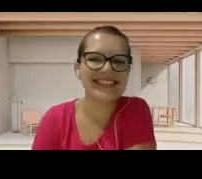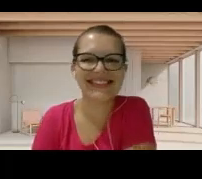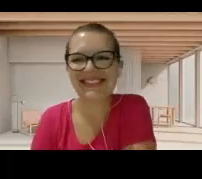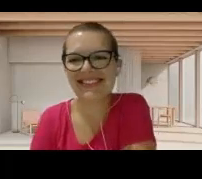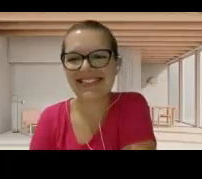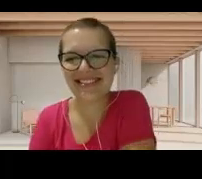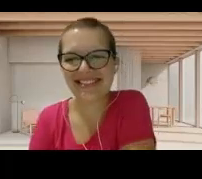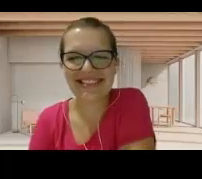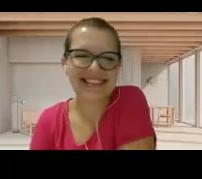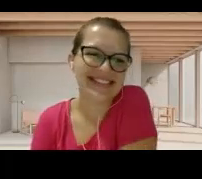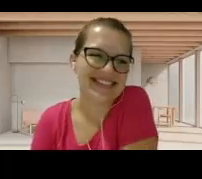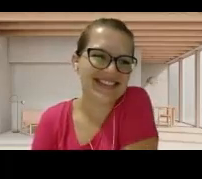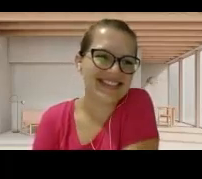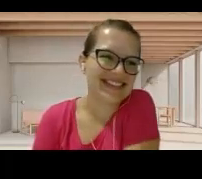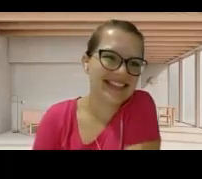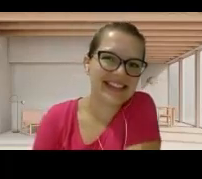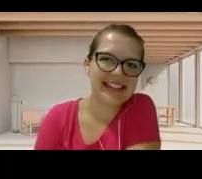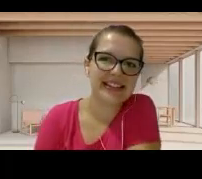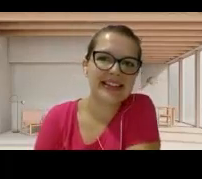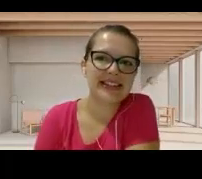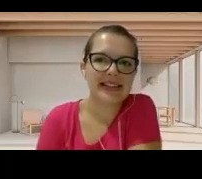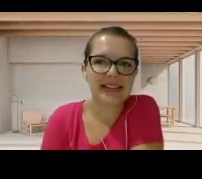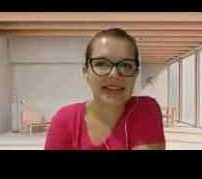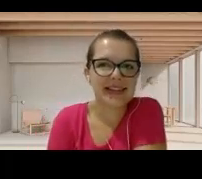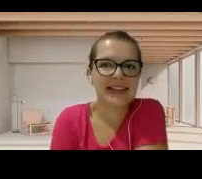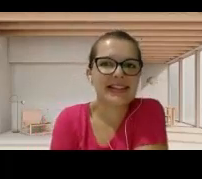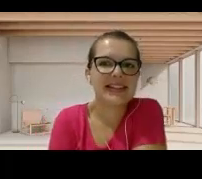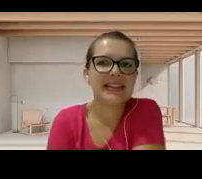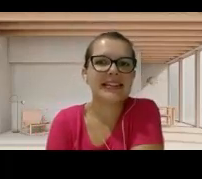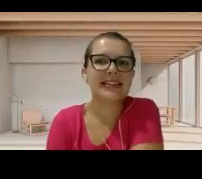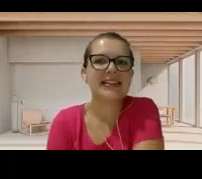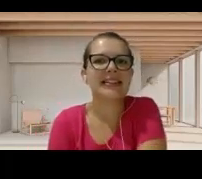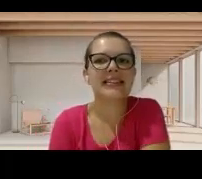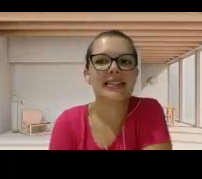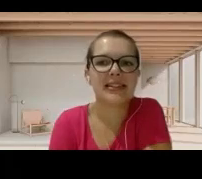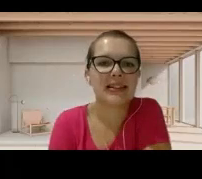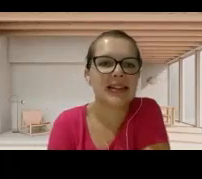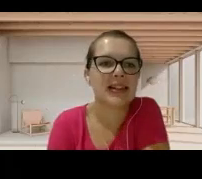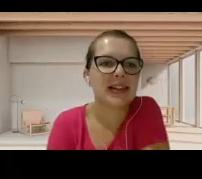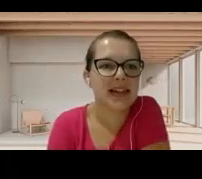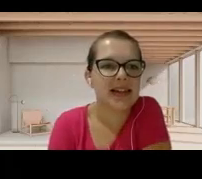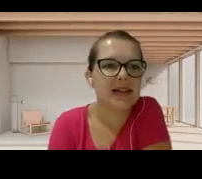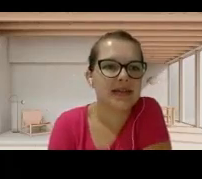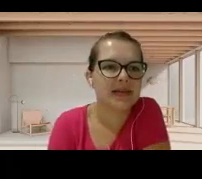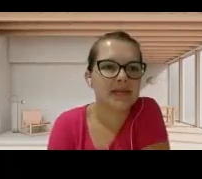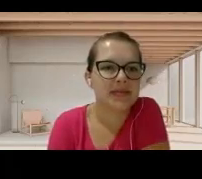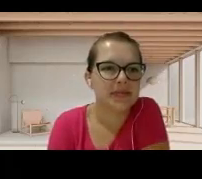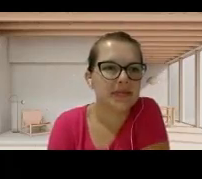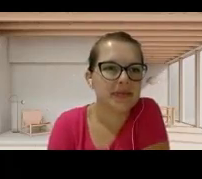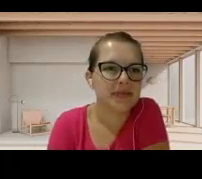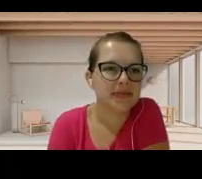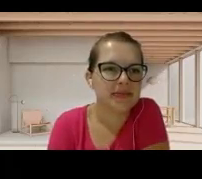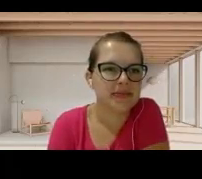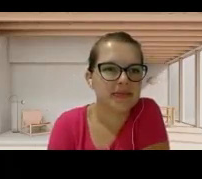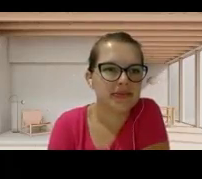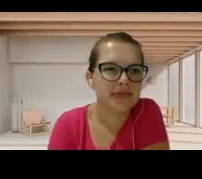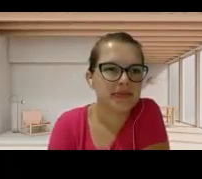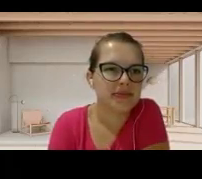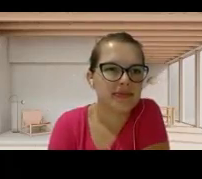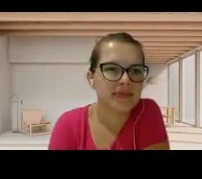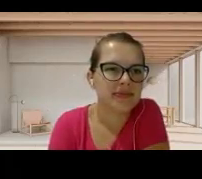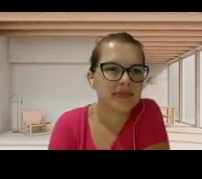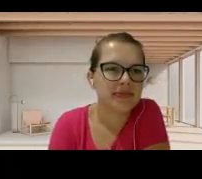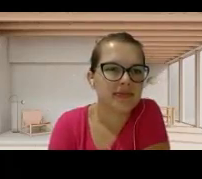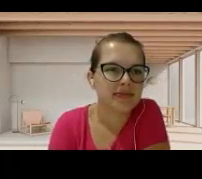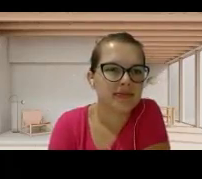essa porra. Não, muita feito. Feito estudo de inventário, aí você vai para o estudo de viabilidade,